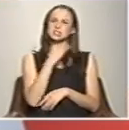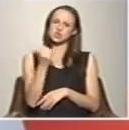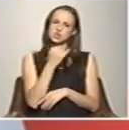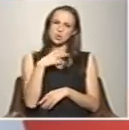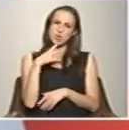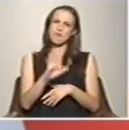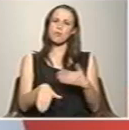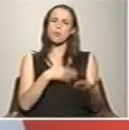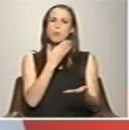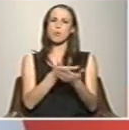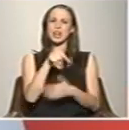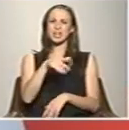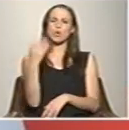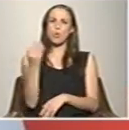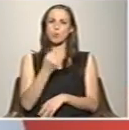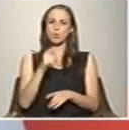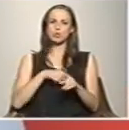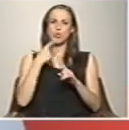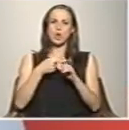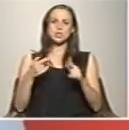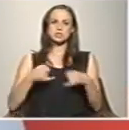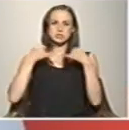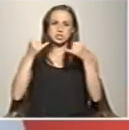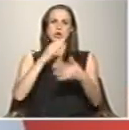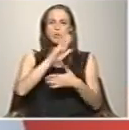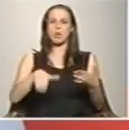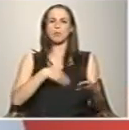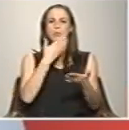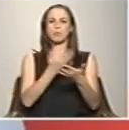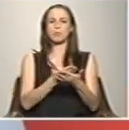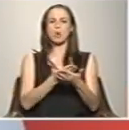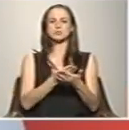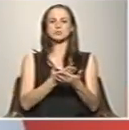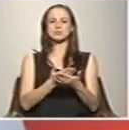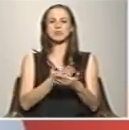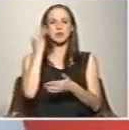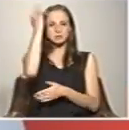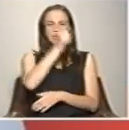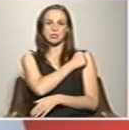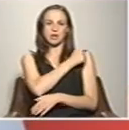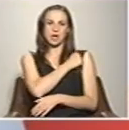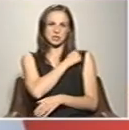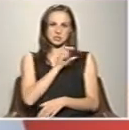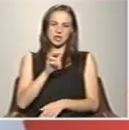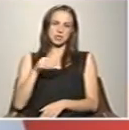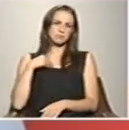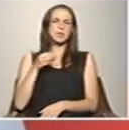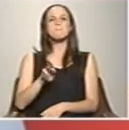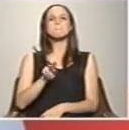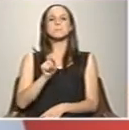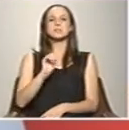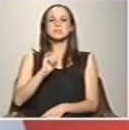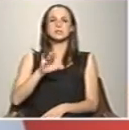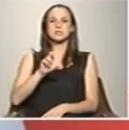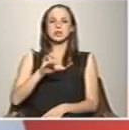vão realizar aqui no Porto, no próximo ano, sobre uma proposta da Santa Casa da Misericórdia do Porto, um desafio aos partidos